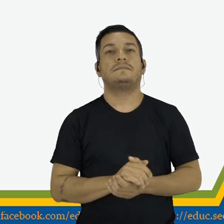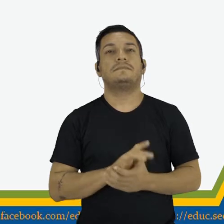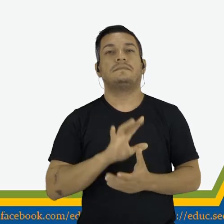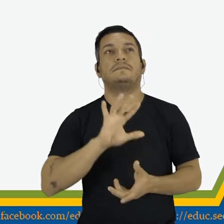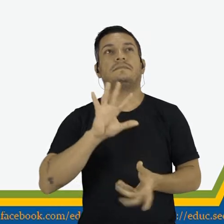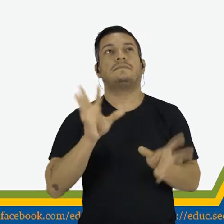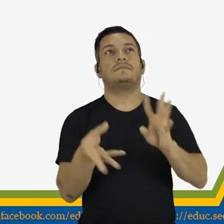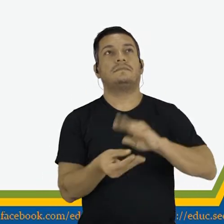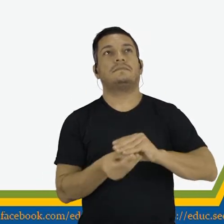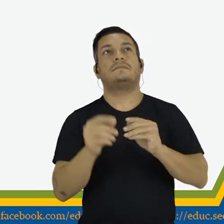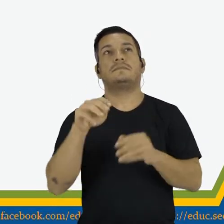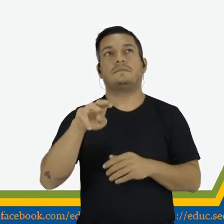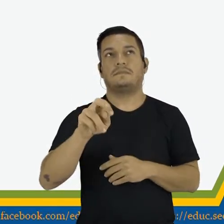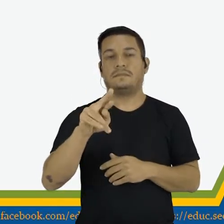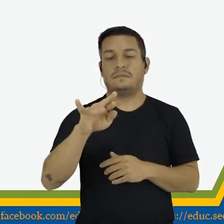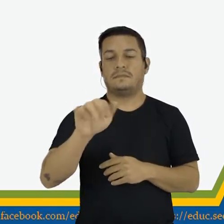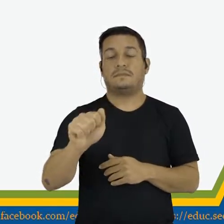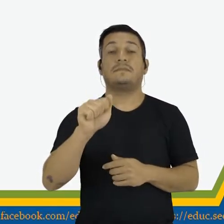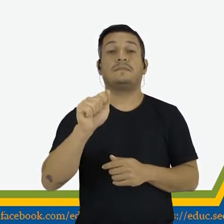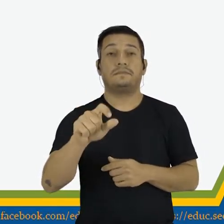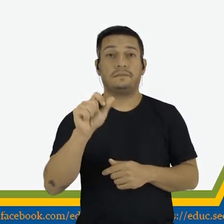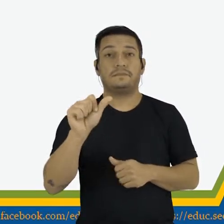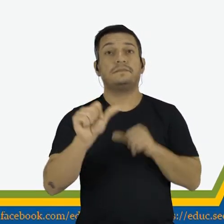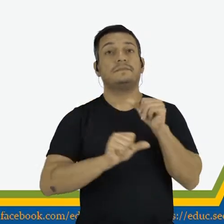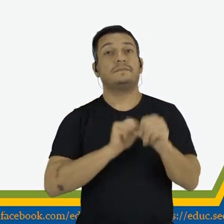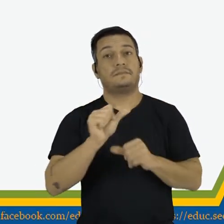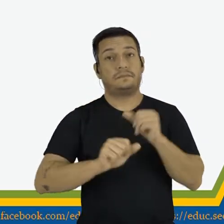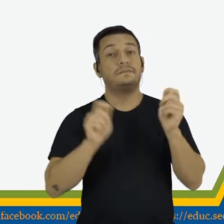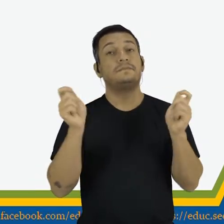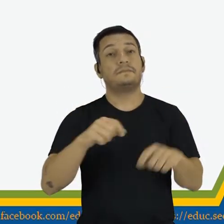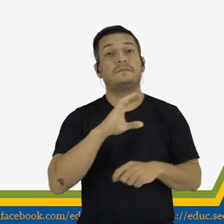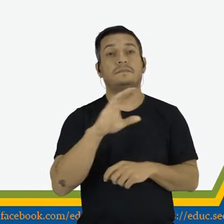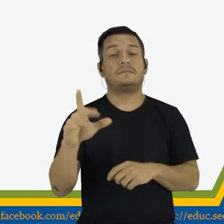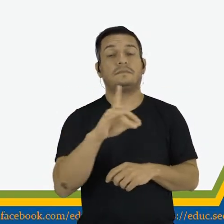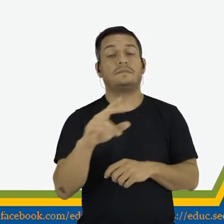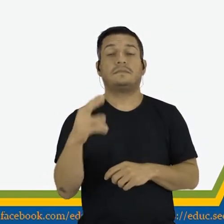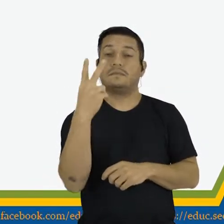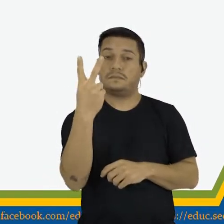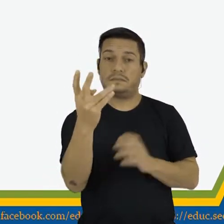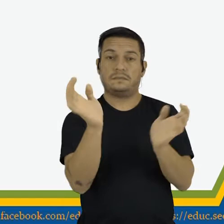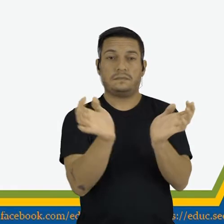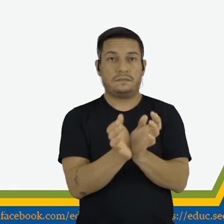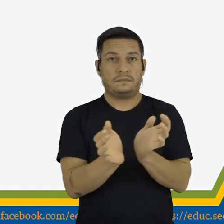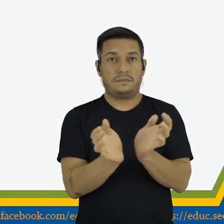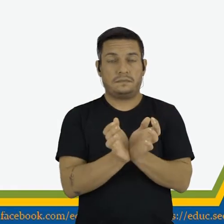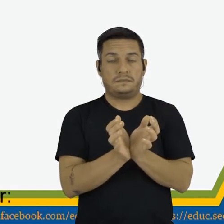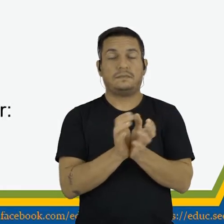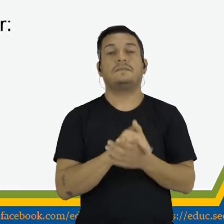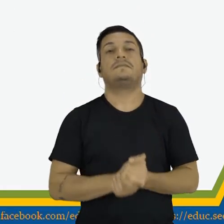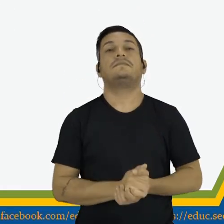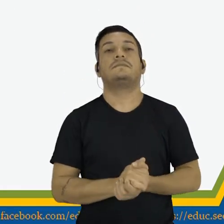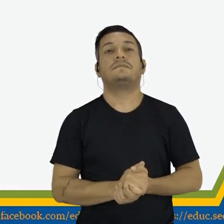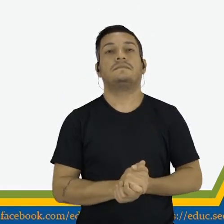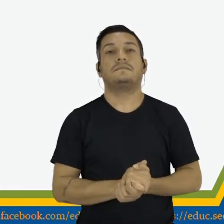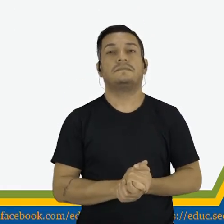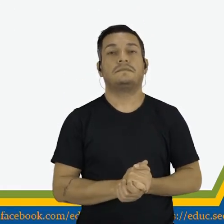Transformação da matéria. As transformações da matéria podem ser classificadas em dois grandes grupos.